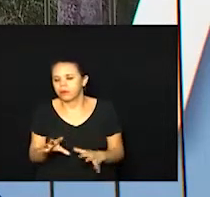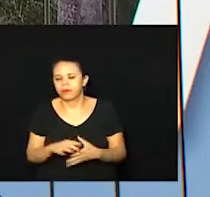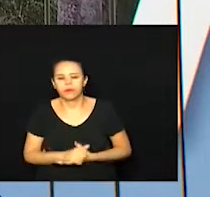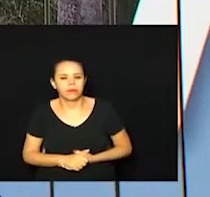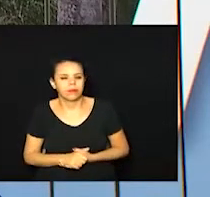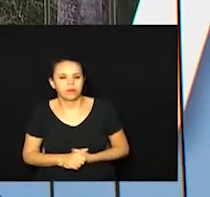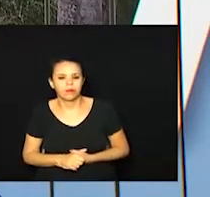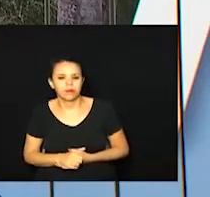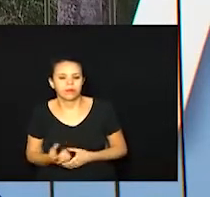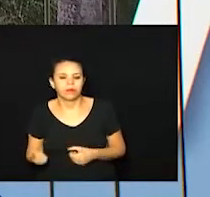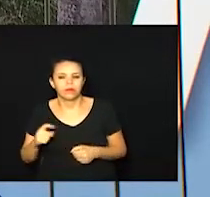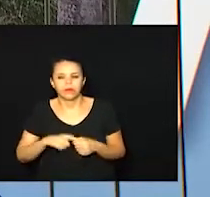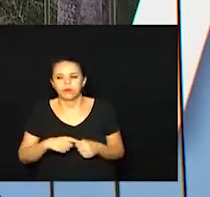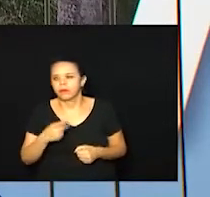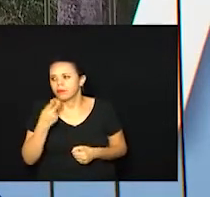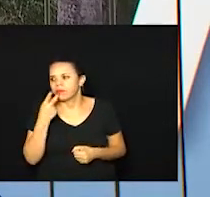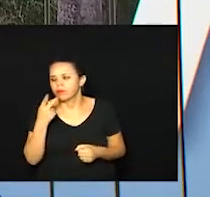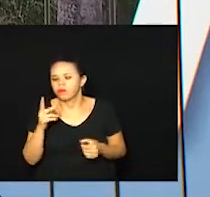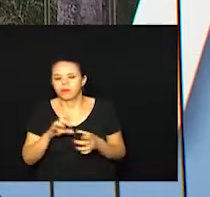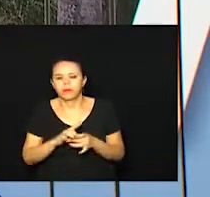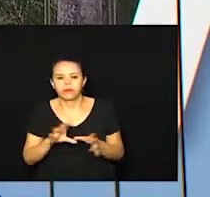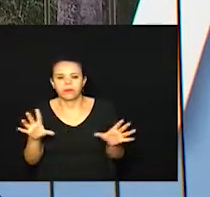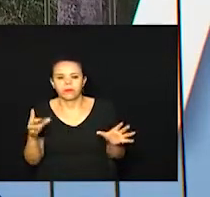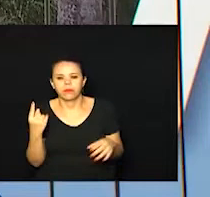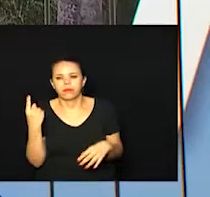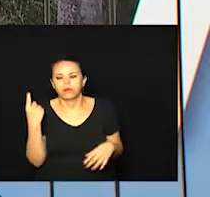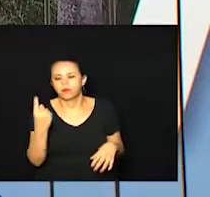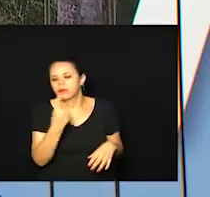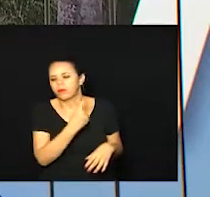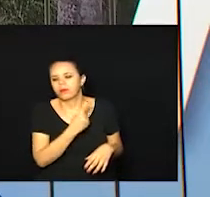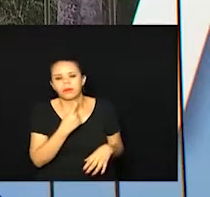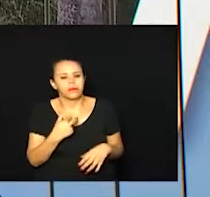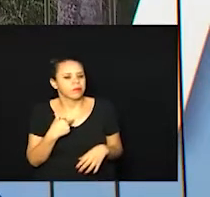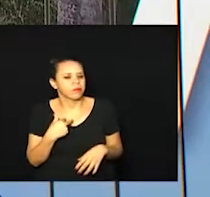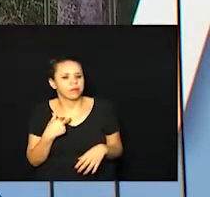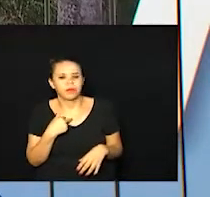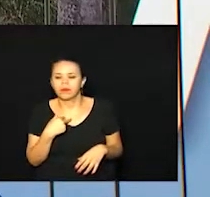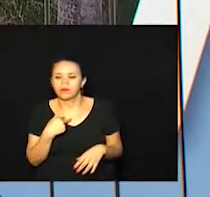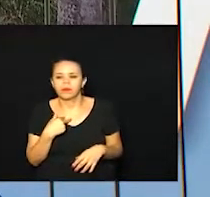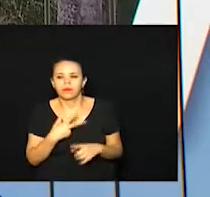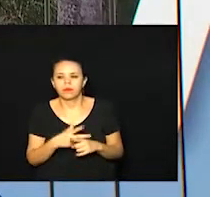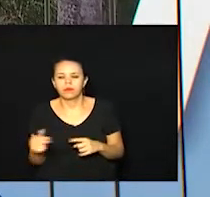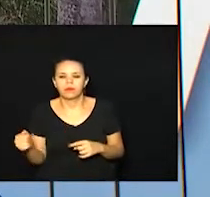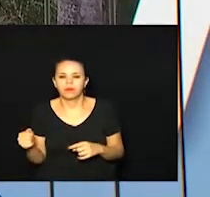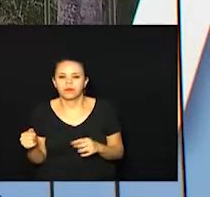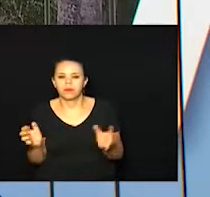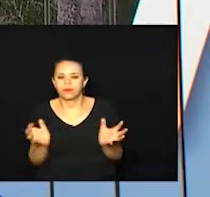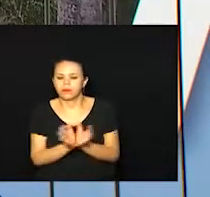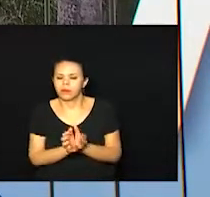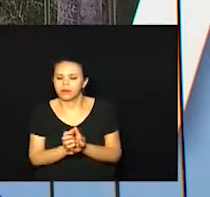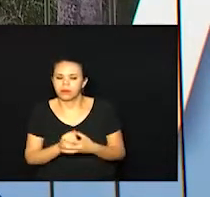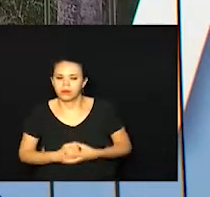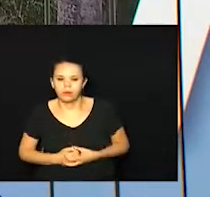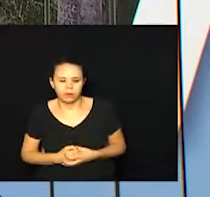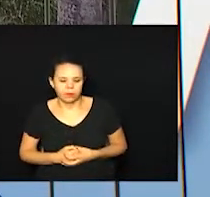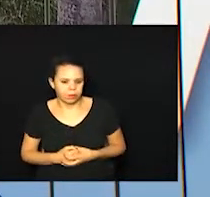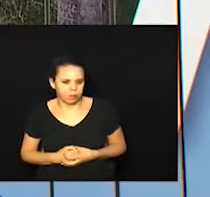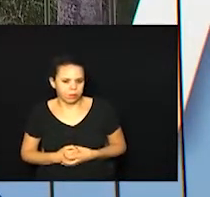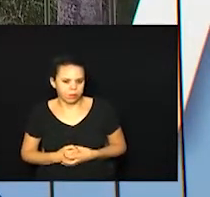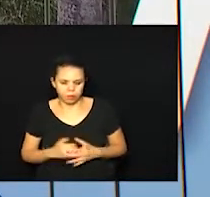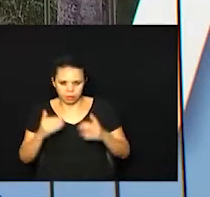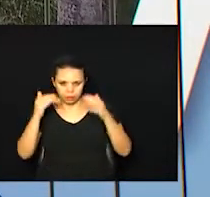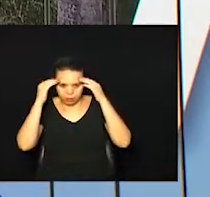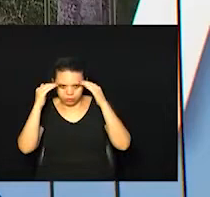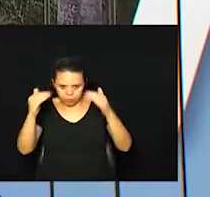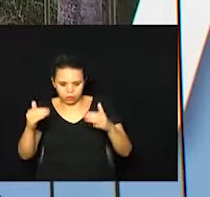vacinar. Volto a dizer, a liberdade individual ela não pode sobrepor à liberdade coletiva. Seguir